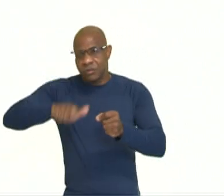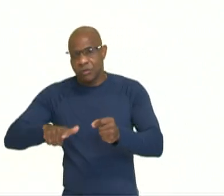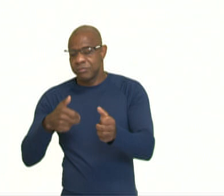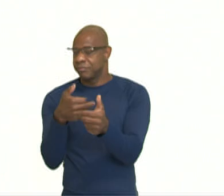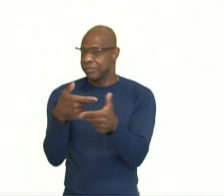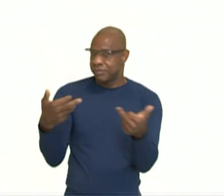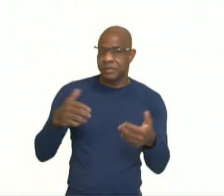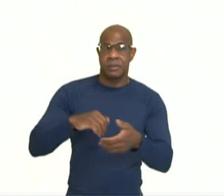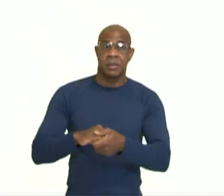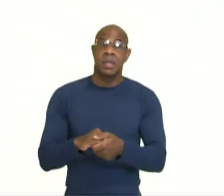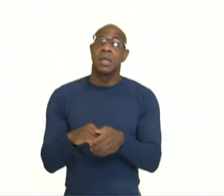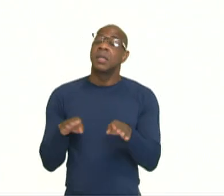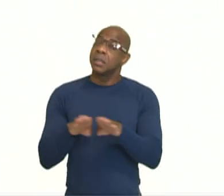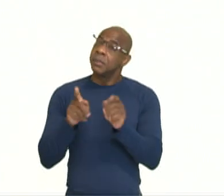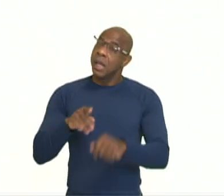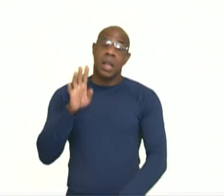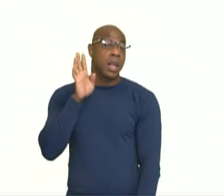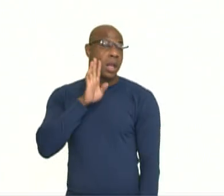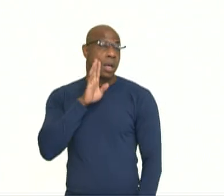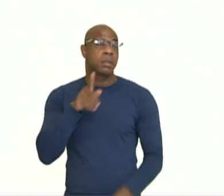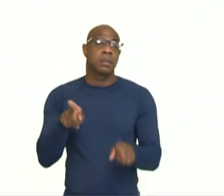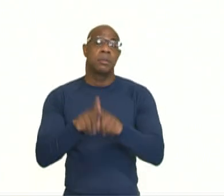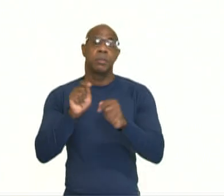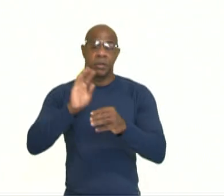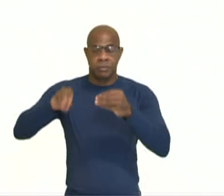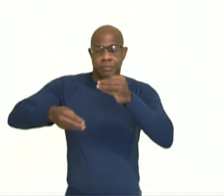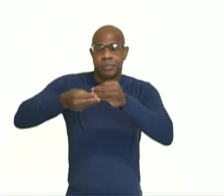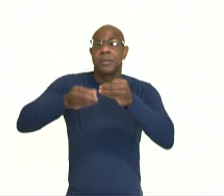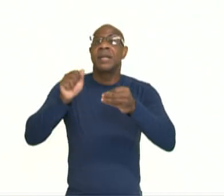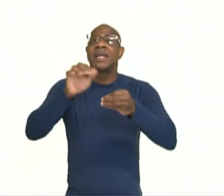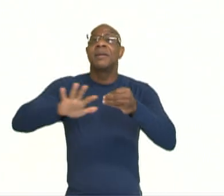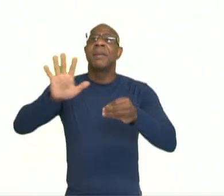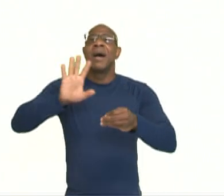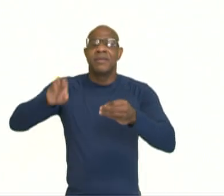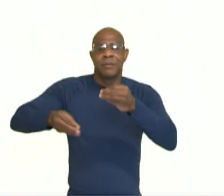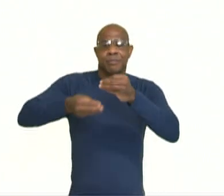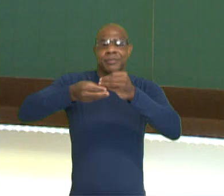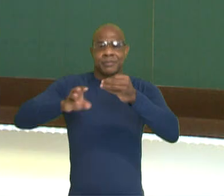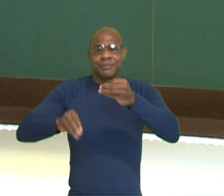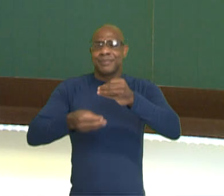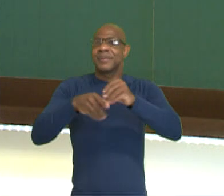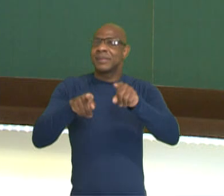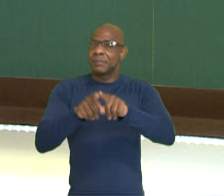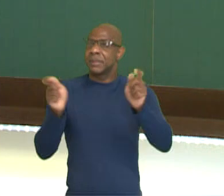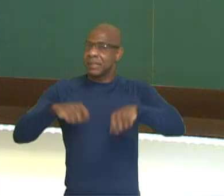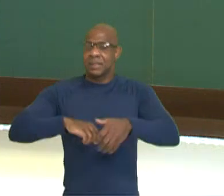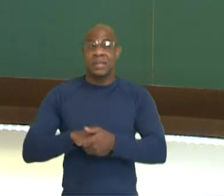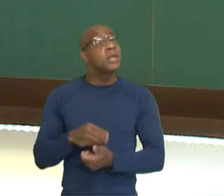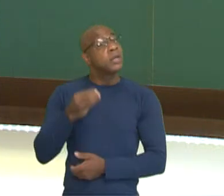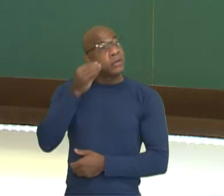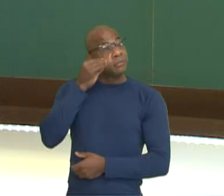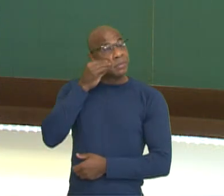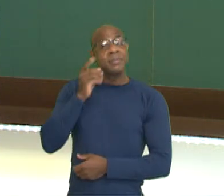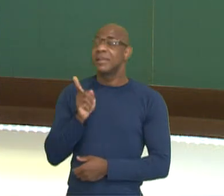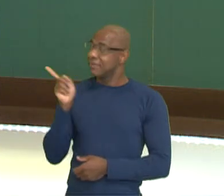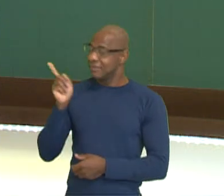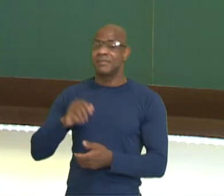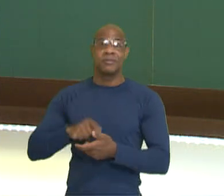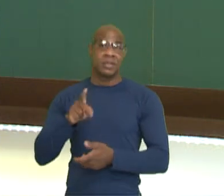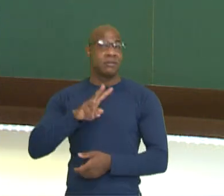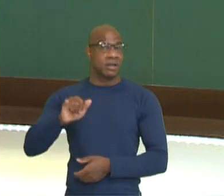coisas. Também é bacana porque você pode estar inserindo imagens. Então, experimente o Jamboard, você vai gostar.